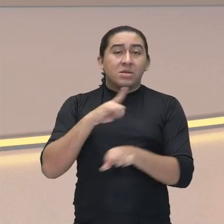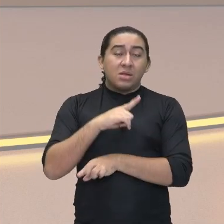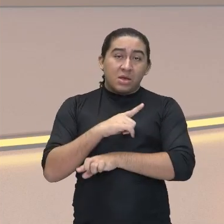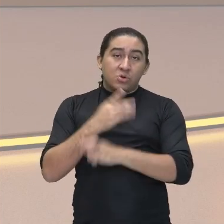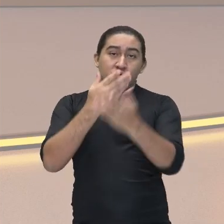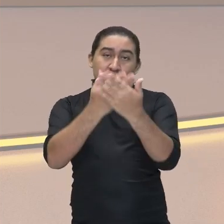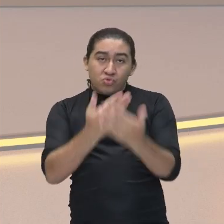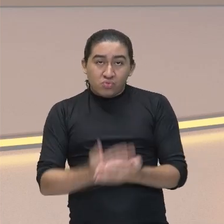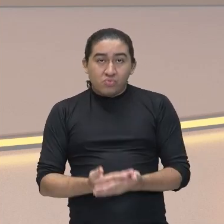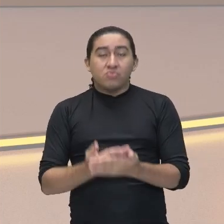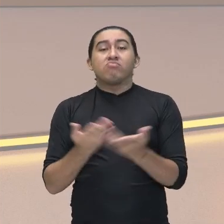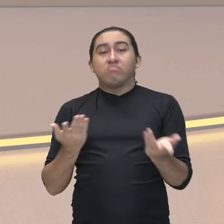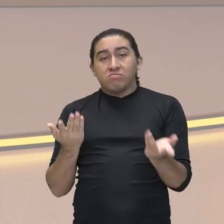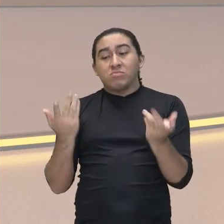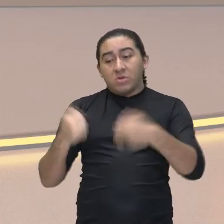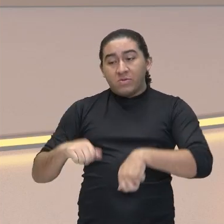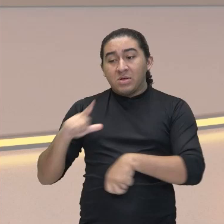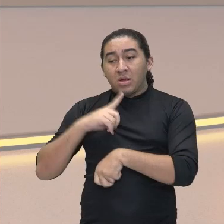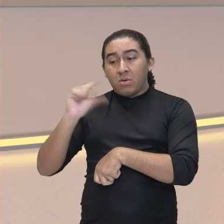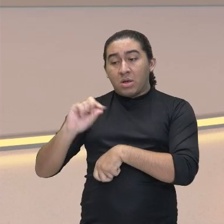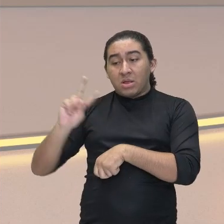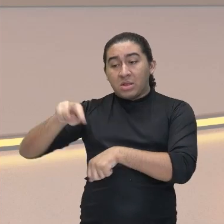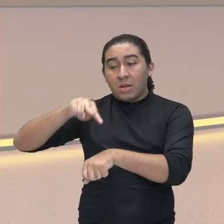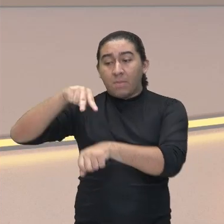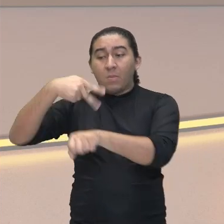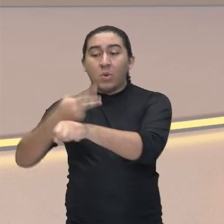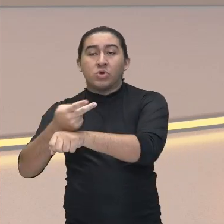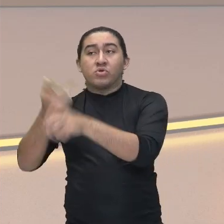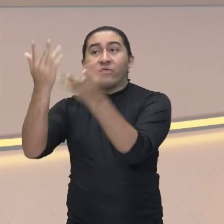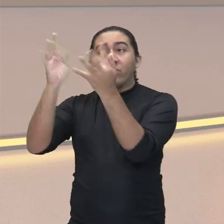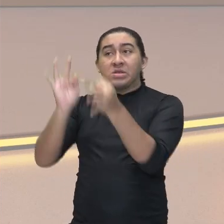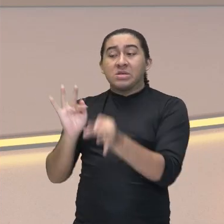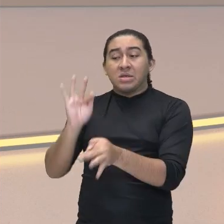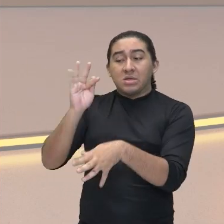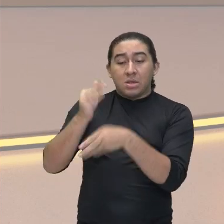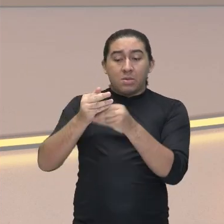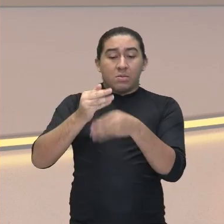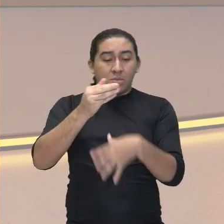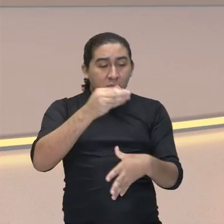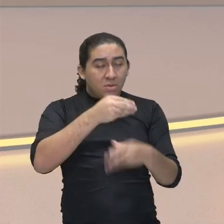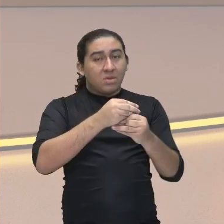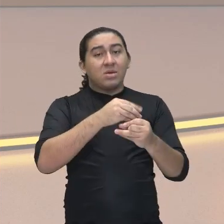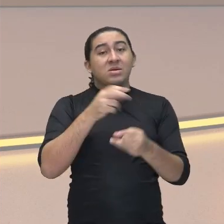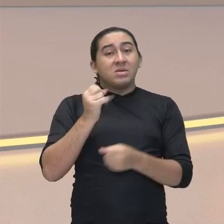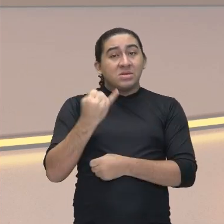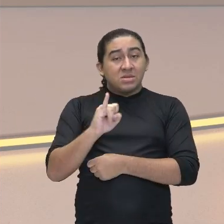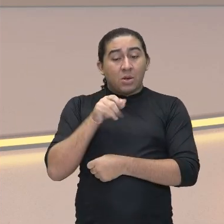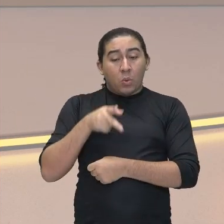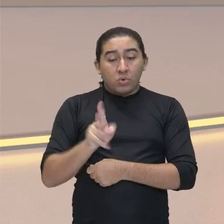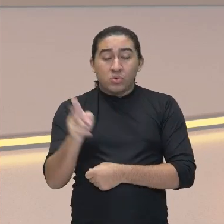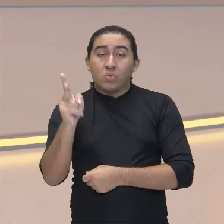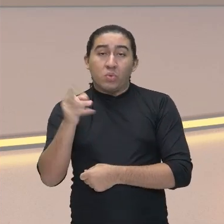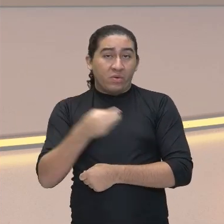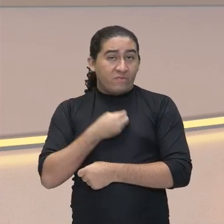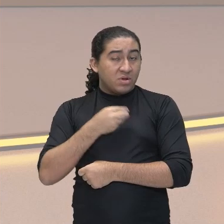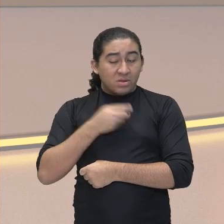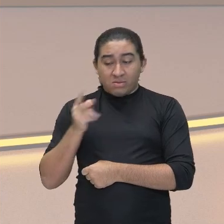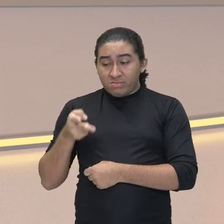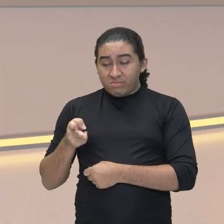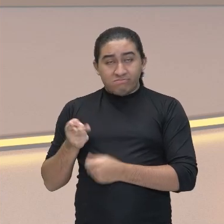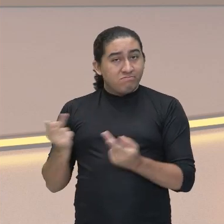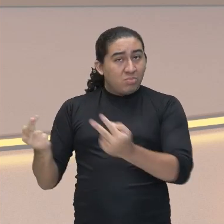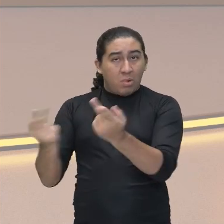estudo, ele vai tendo esses pedaços de felicidade. E se ele mantém essa virtude, ele vai sendo feliz.